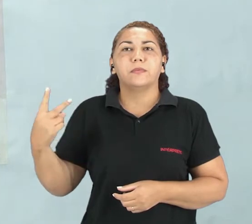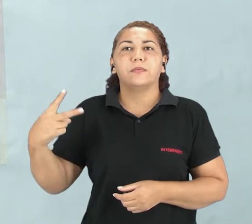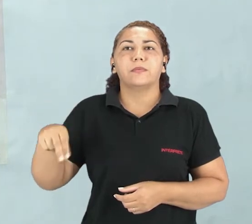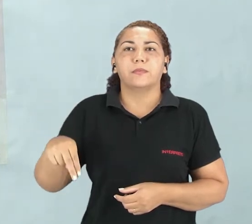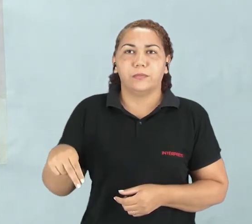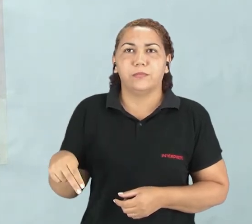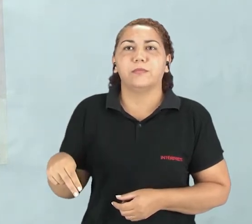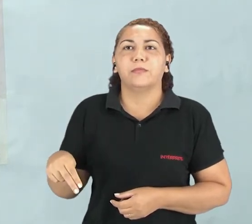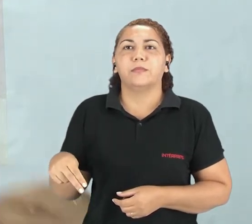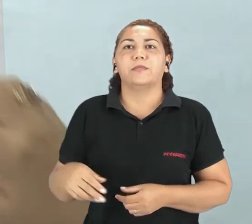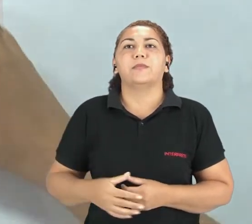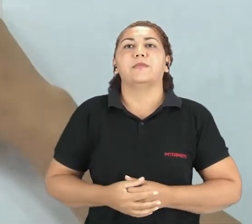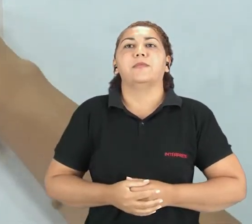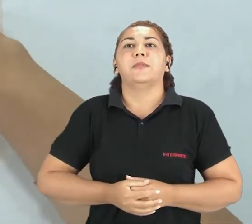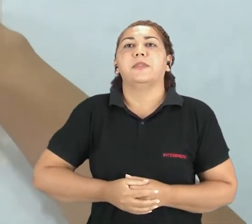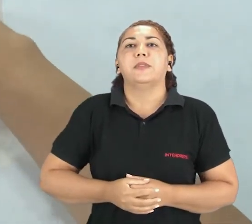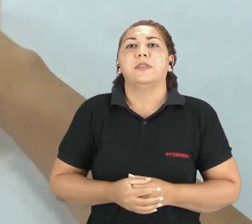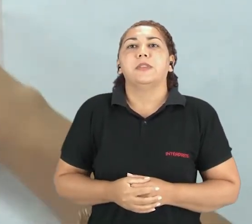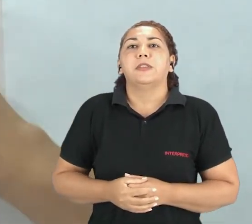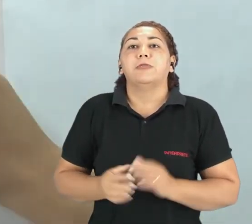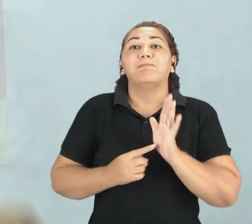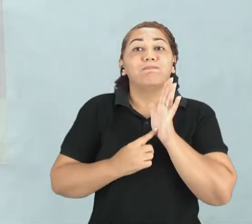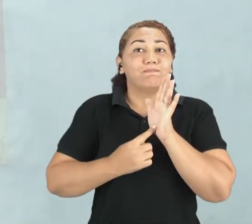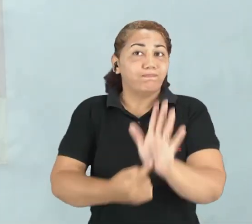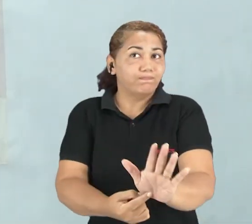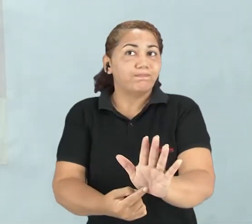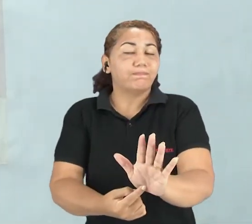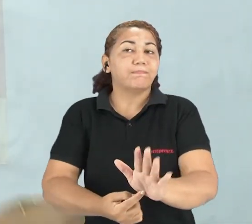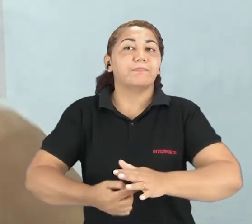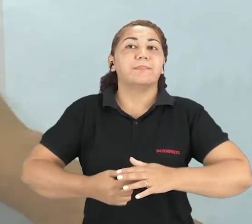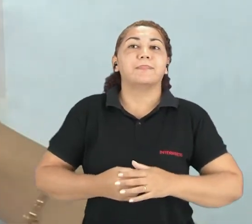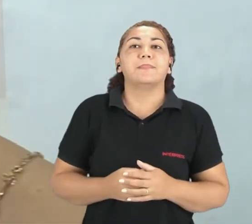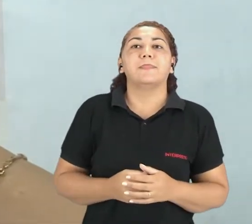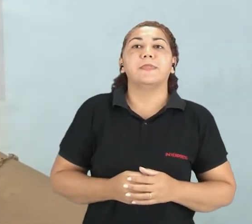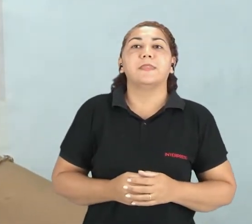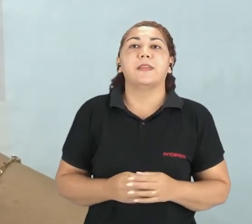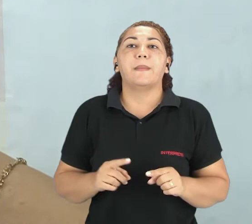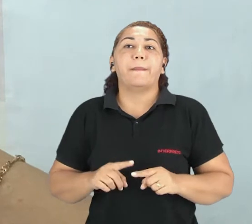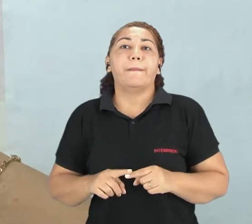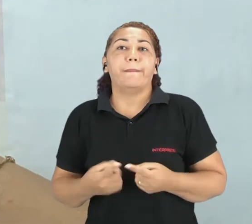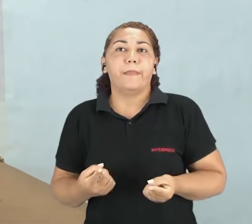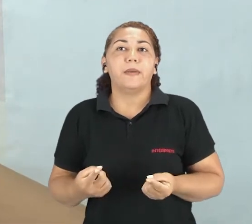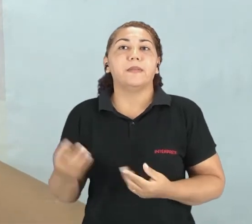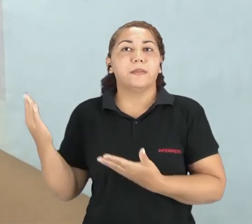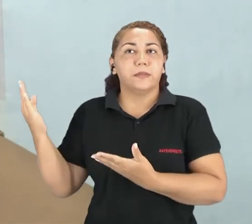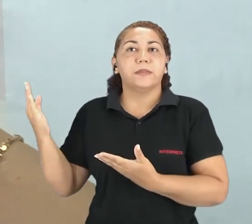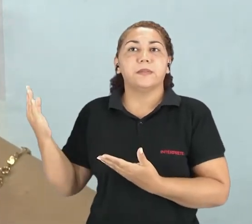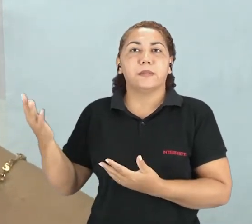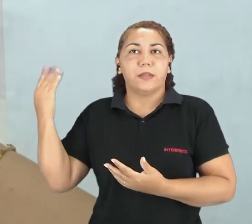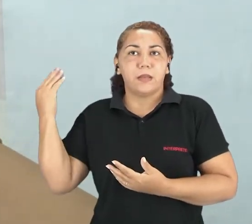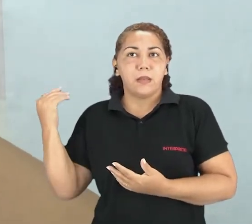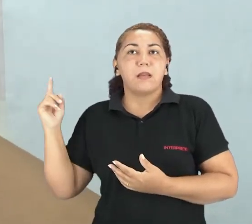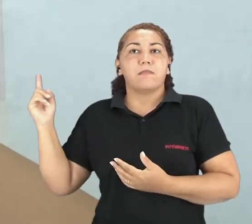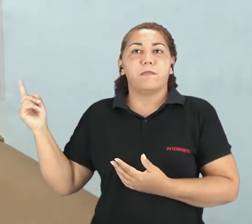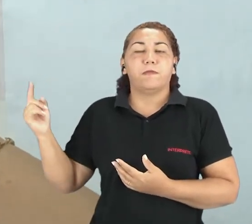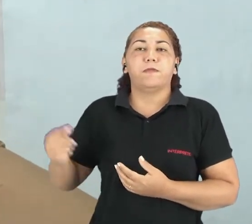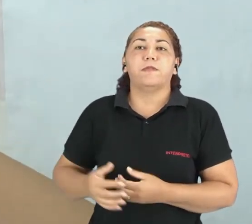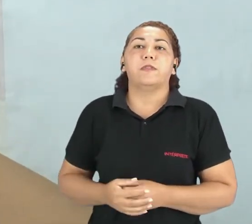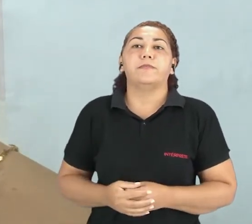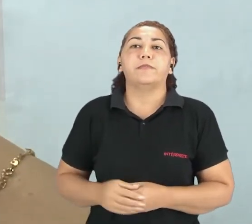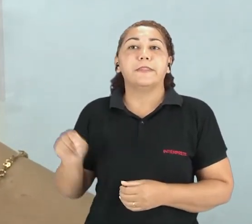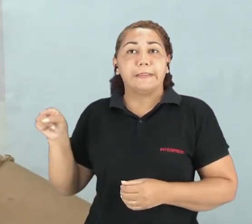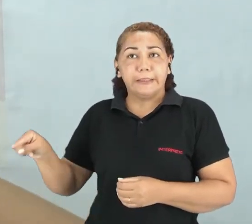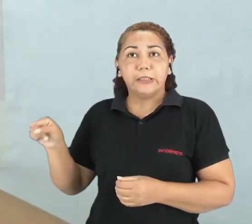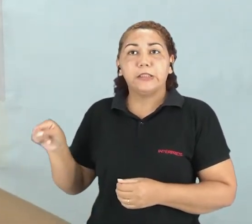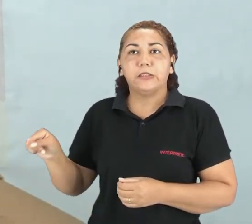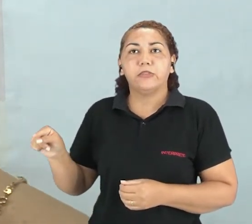demonstrativo, tá? Ele é um pronome demonstrativo, mas no caso ele estava se referindo a carrinho naquela hora. Mas a gente vê vários aqui, ó. Não era exatamente